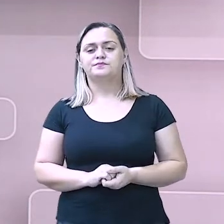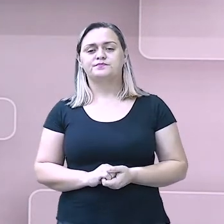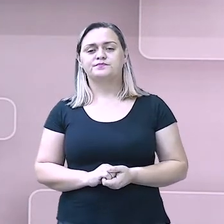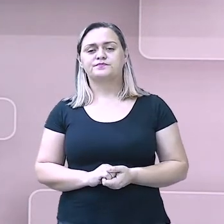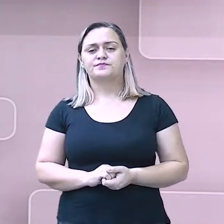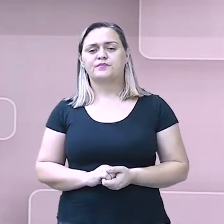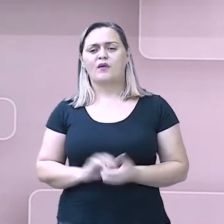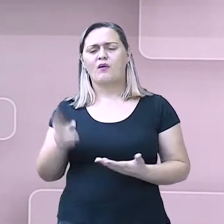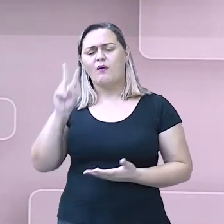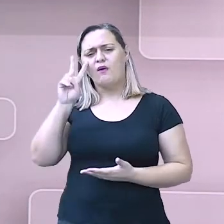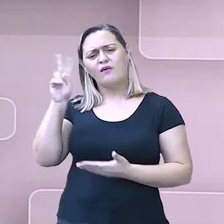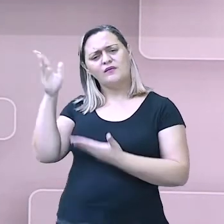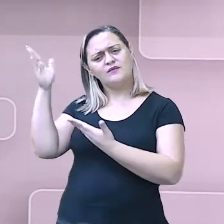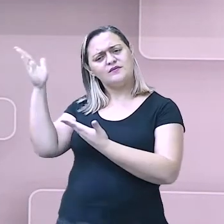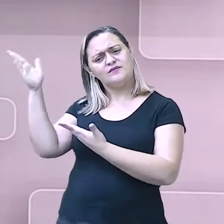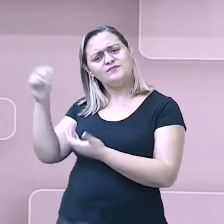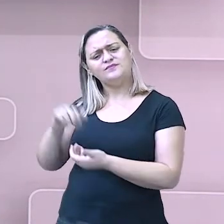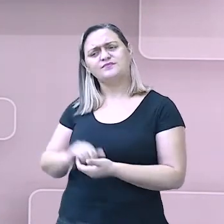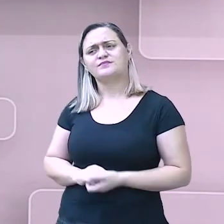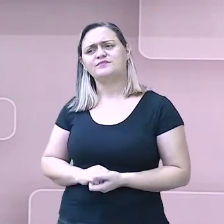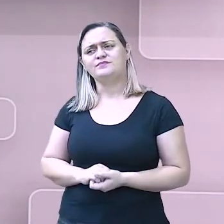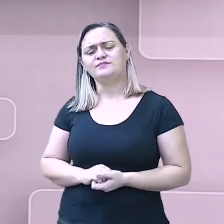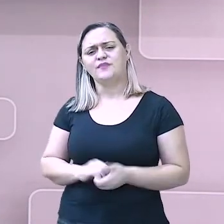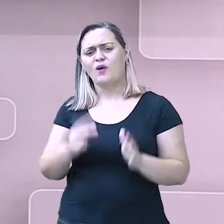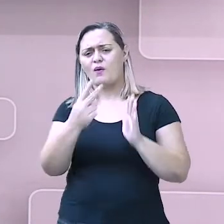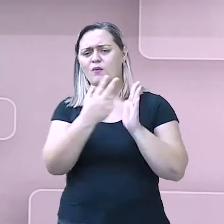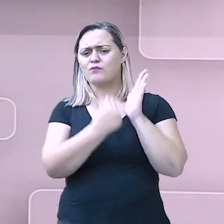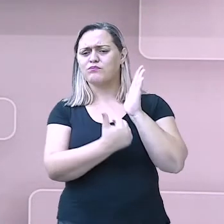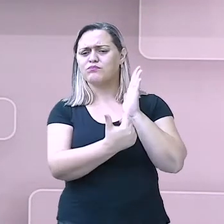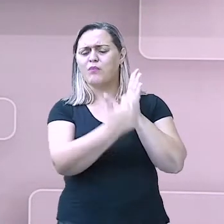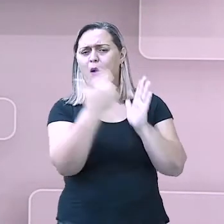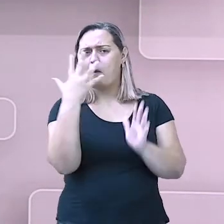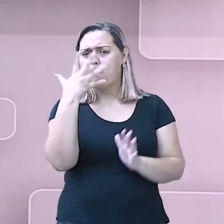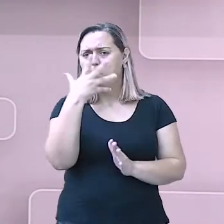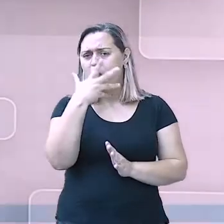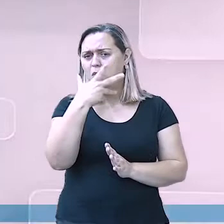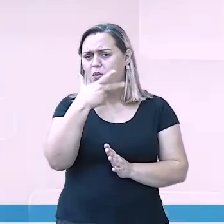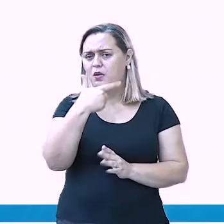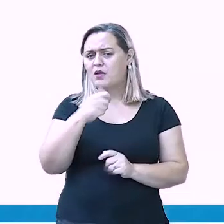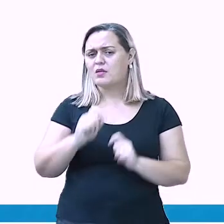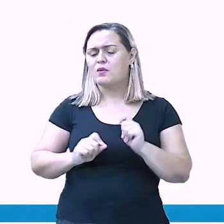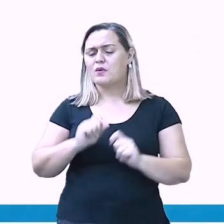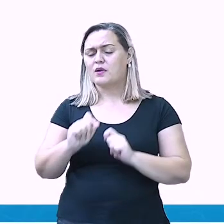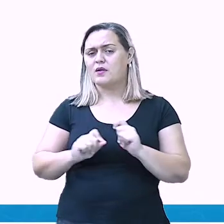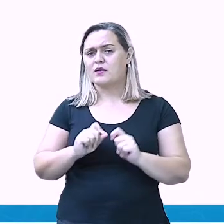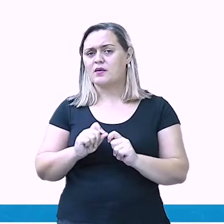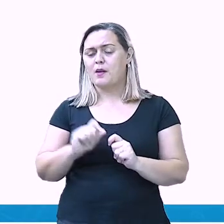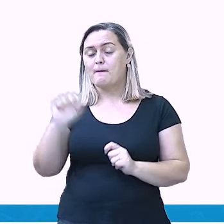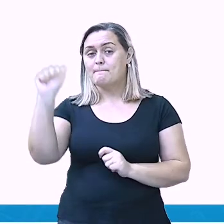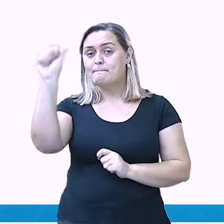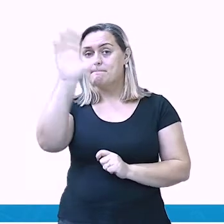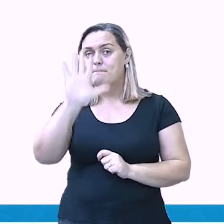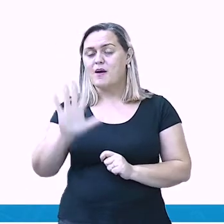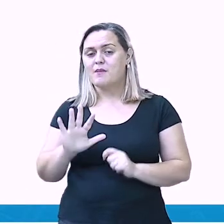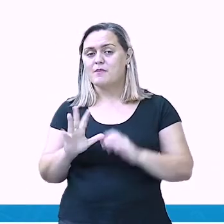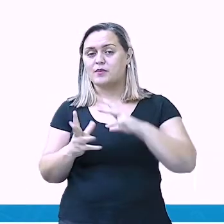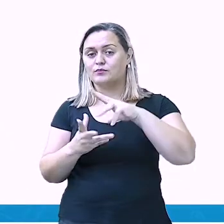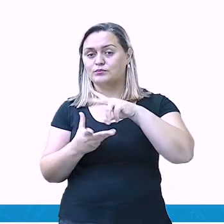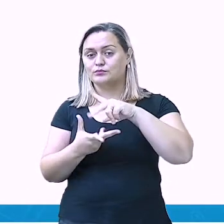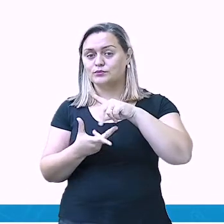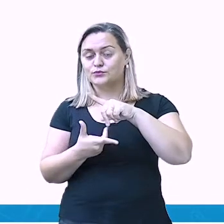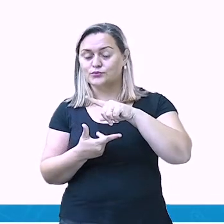Já começo aqui com uma imagem muito bonita e o título dela é Mapa Mundi. Só que esse